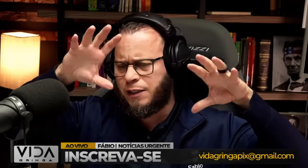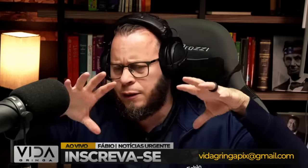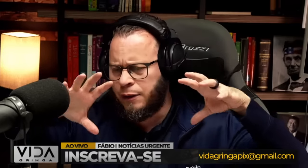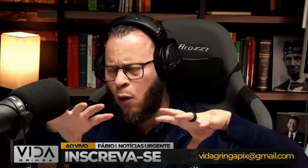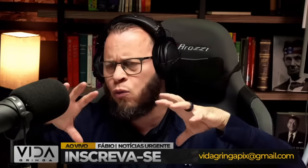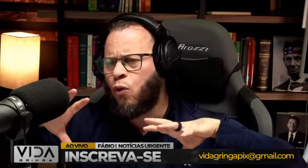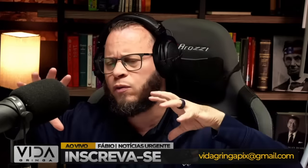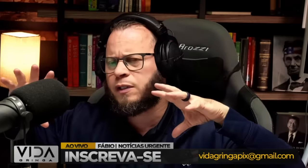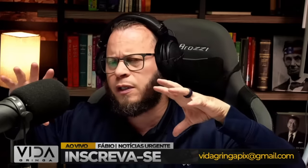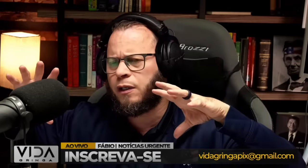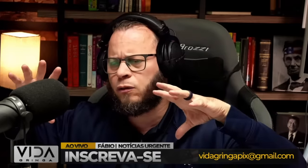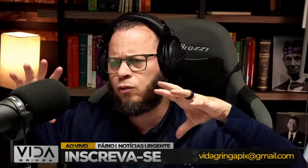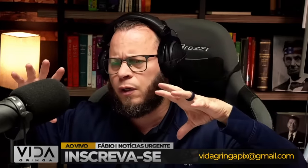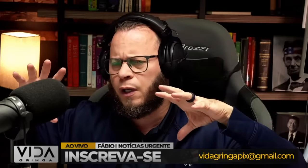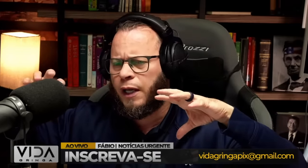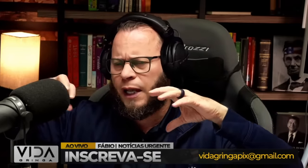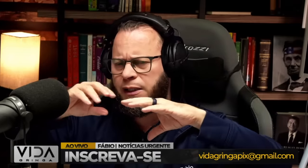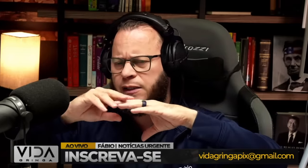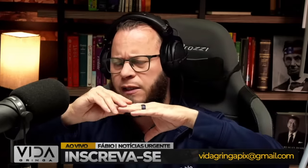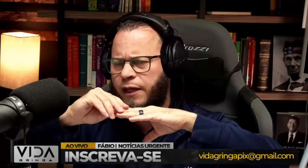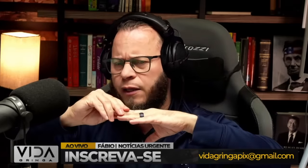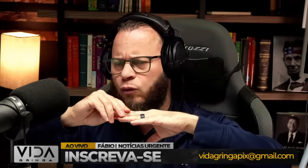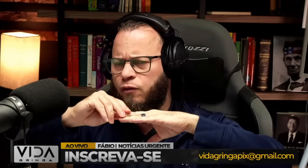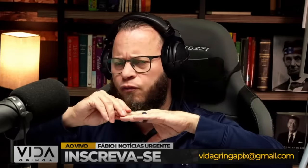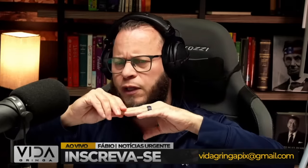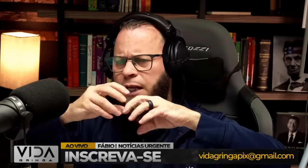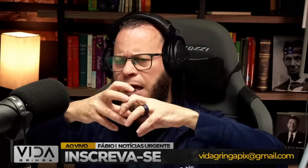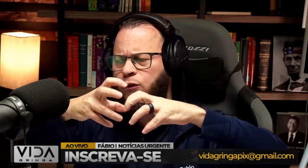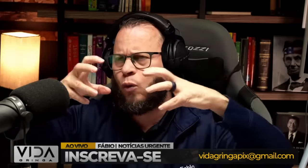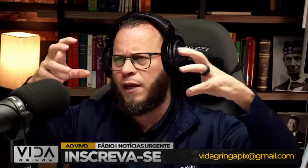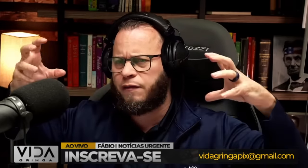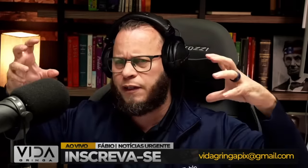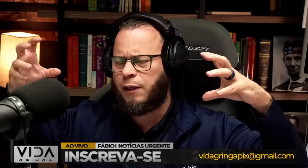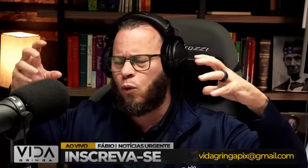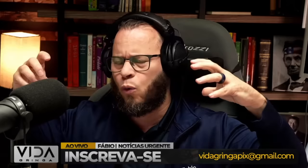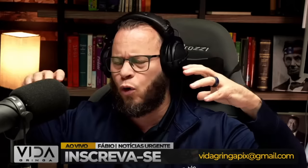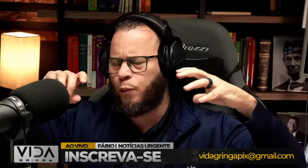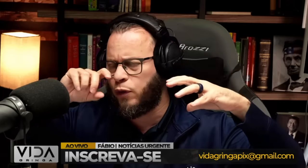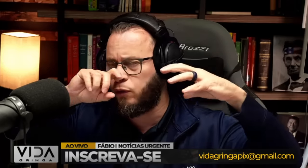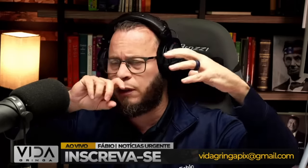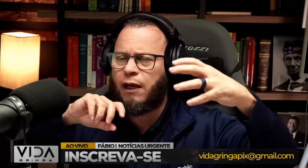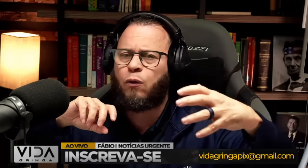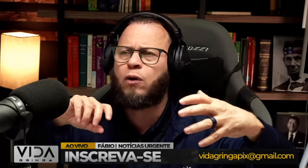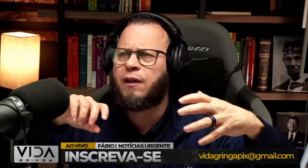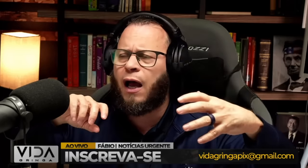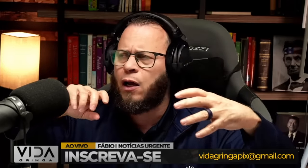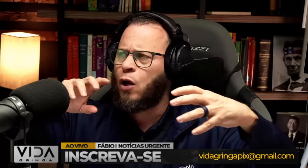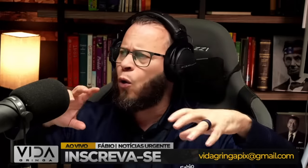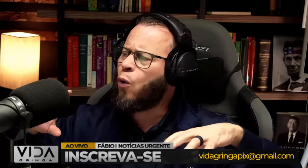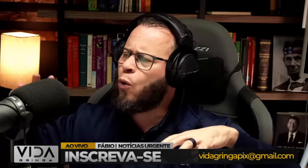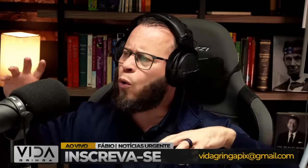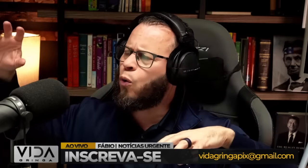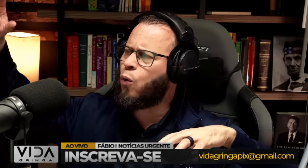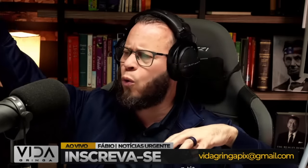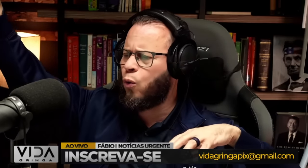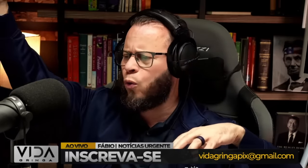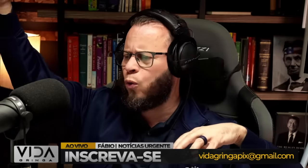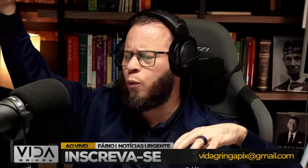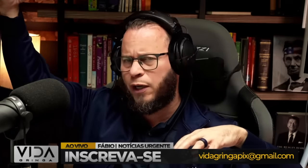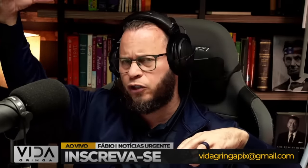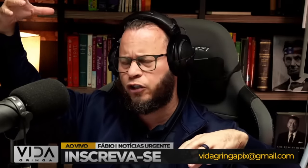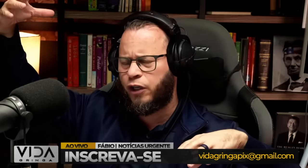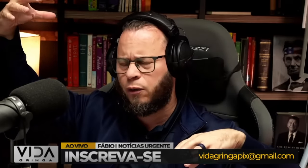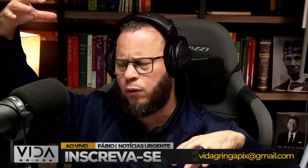mas não conseguindo, esse dedo envenenado começa a envenenar o corpo, eles vão tentar cortar.